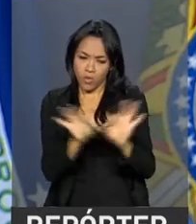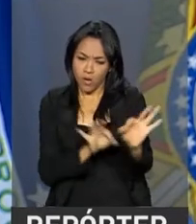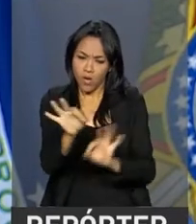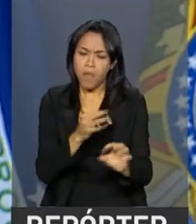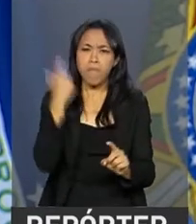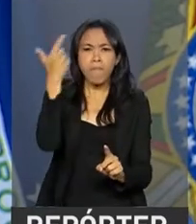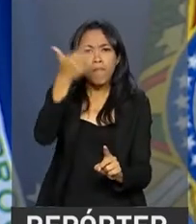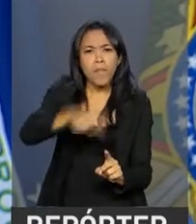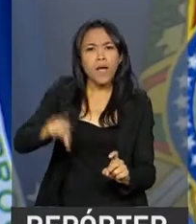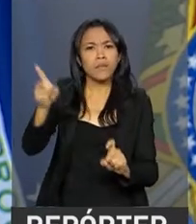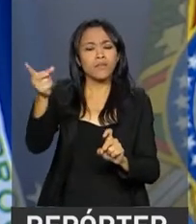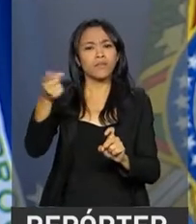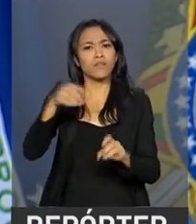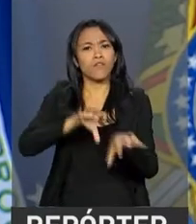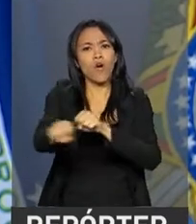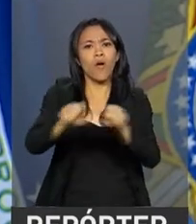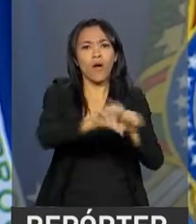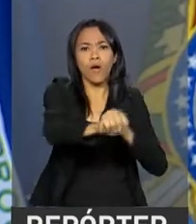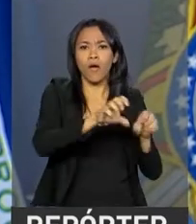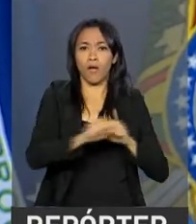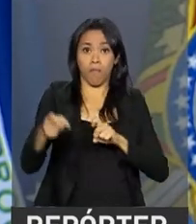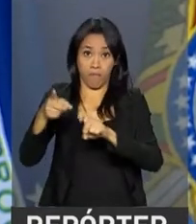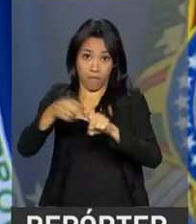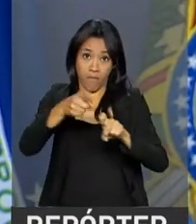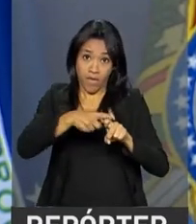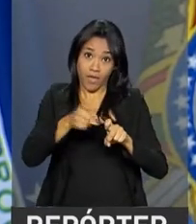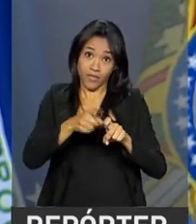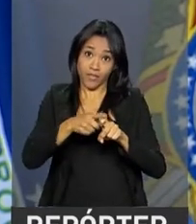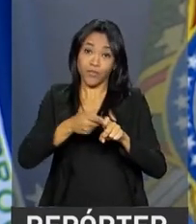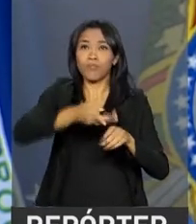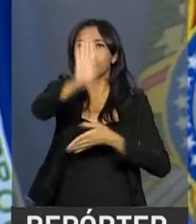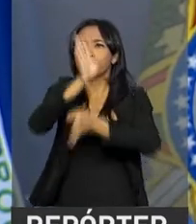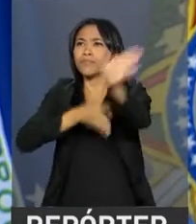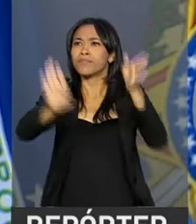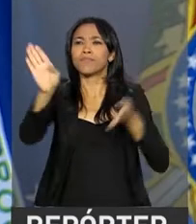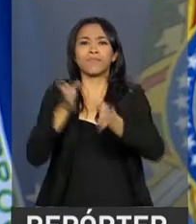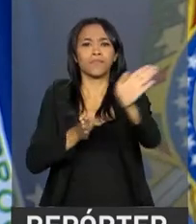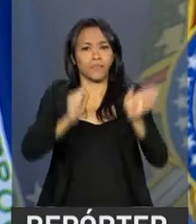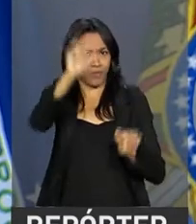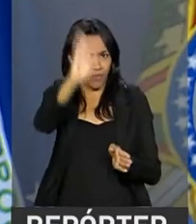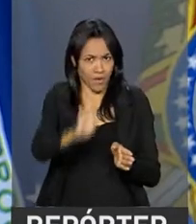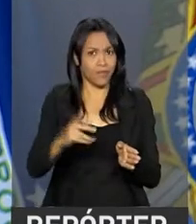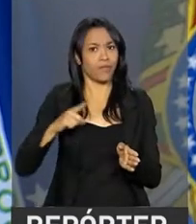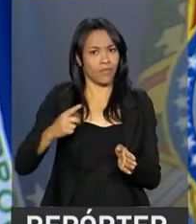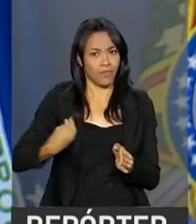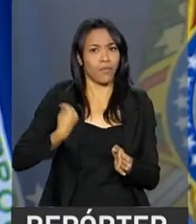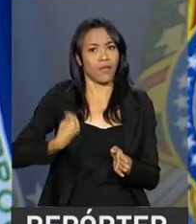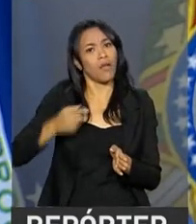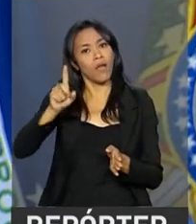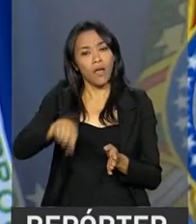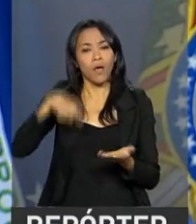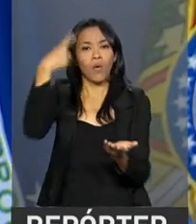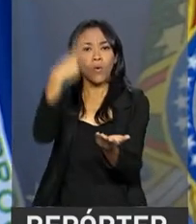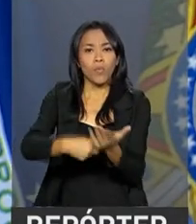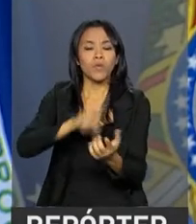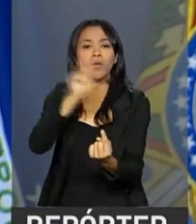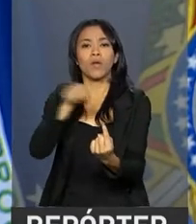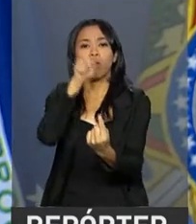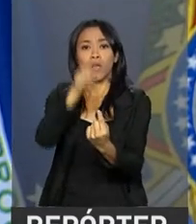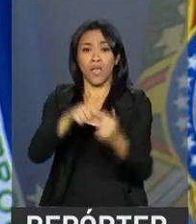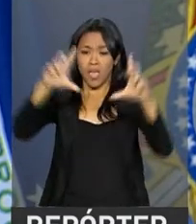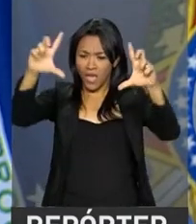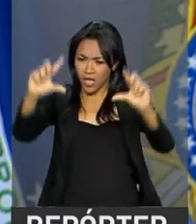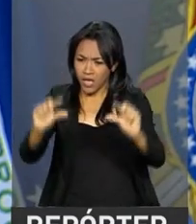cheguem ao interior do nosso país é o nosso compromisso na verdade com a redução das desigualdades